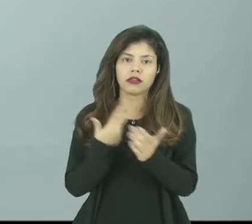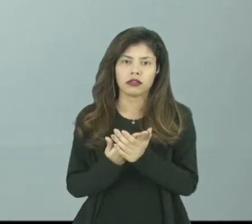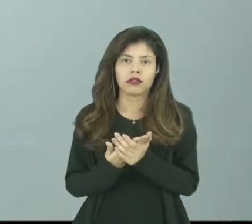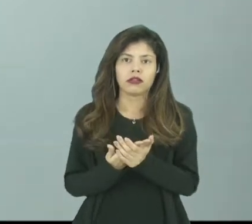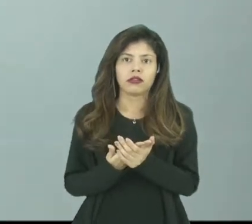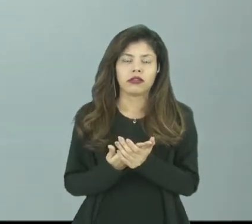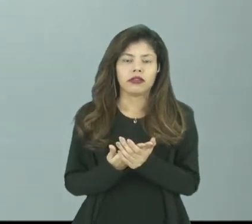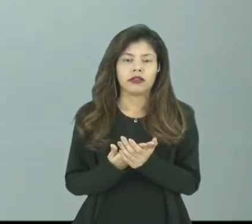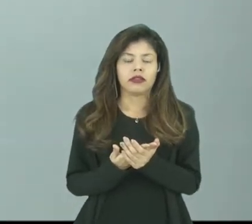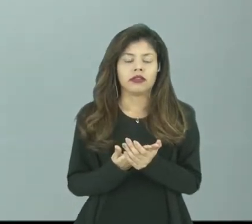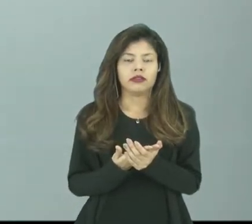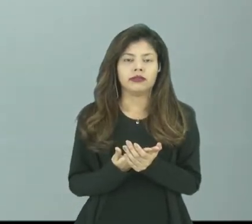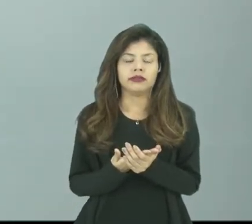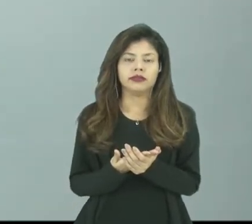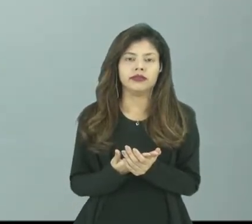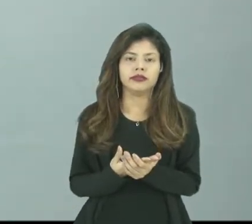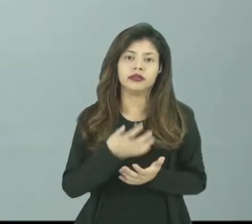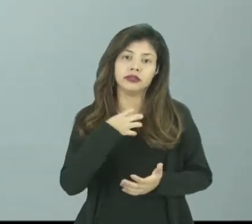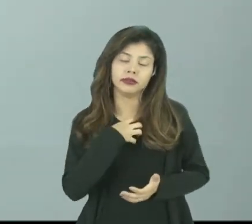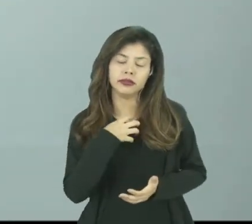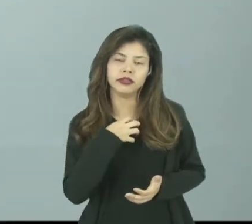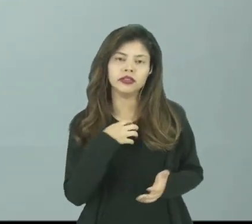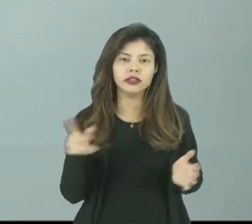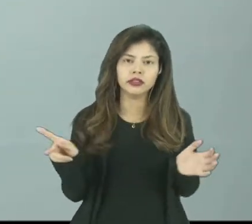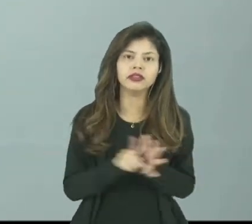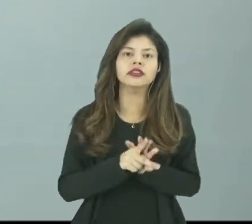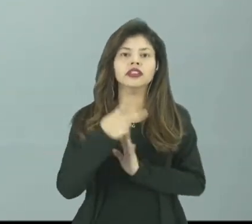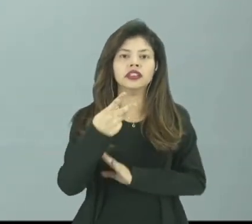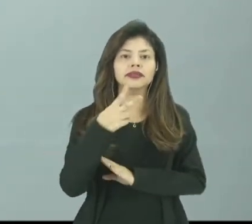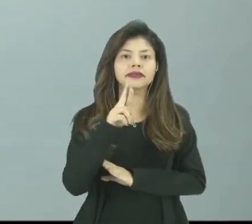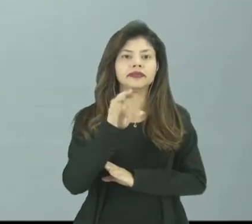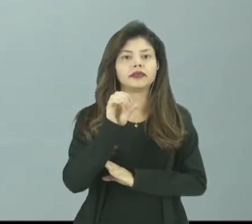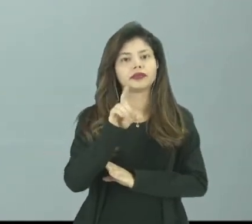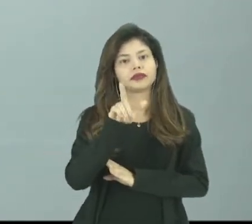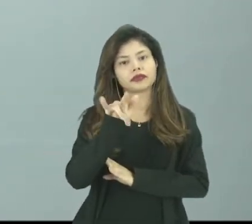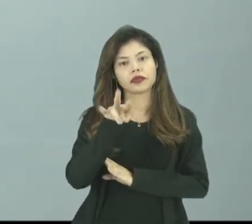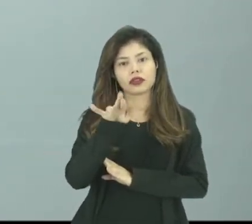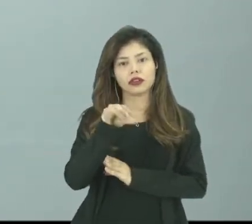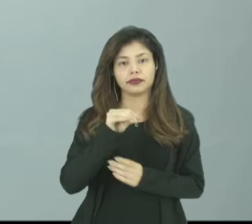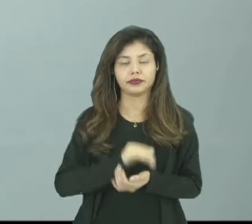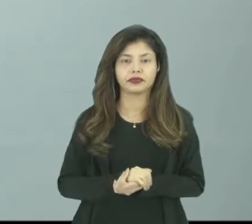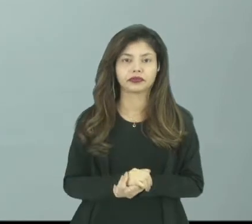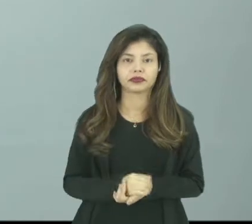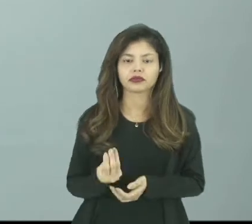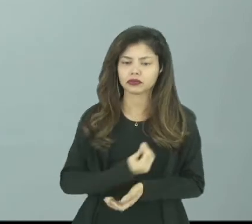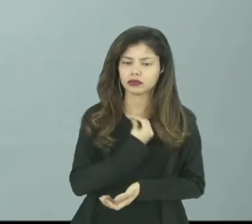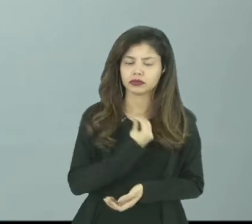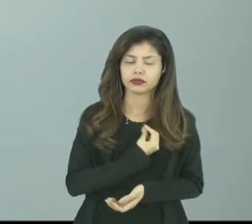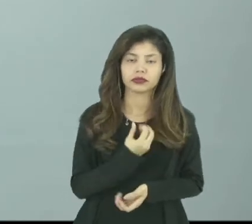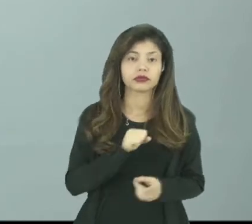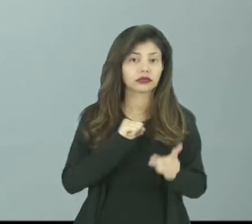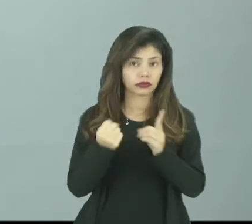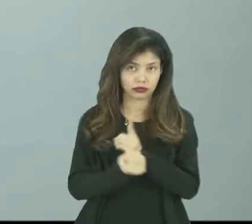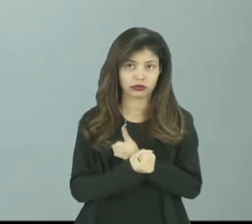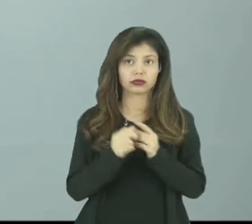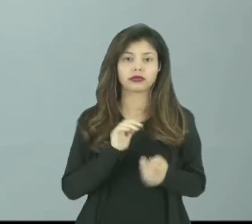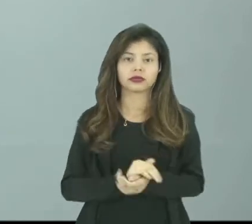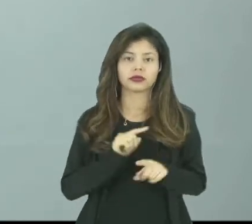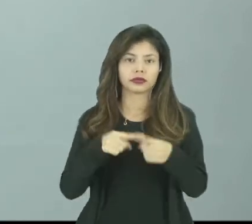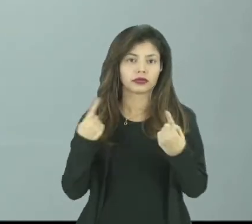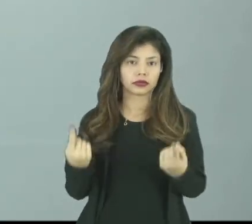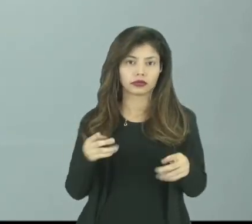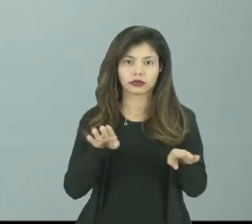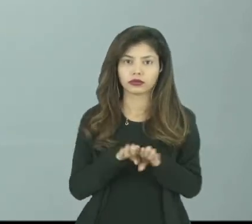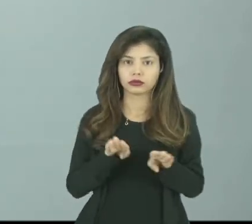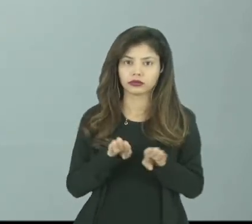né, desse momento antropológico, o homem ele nem sempre viveu em sociedade, mas